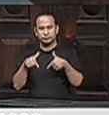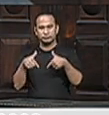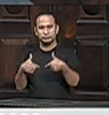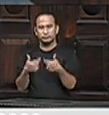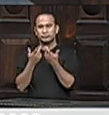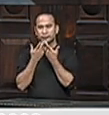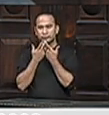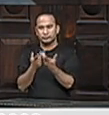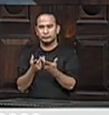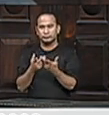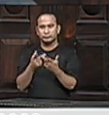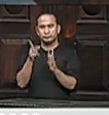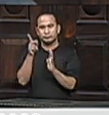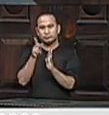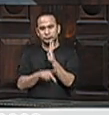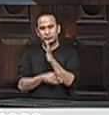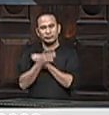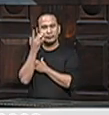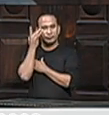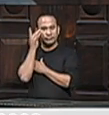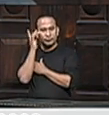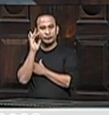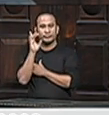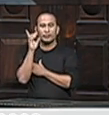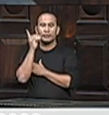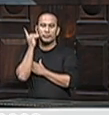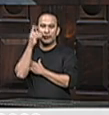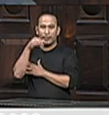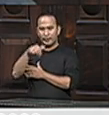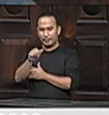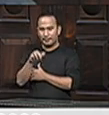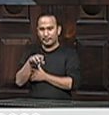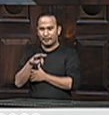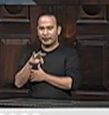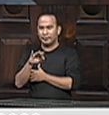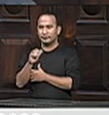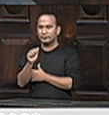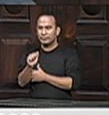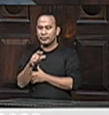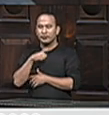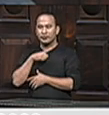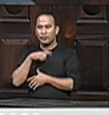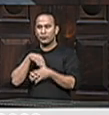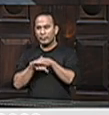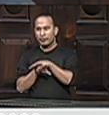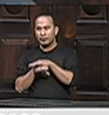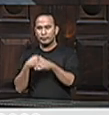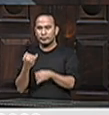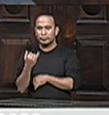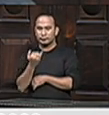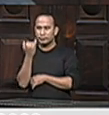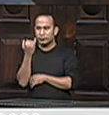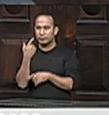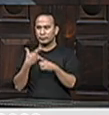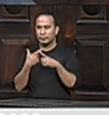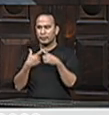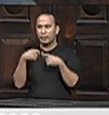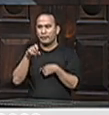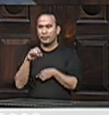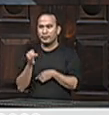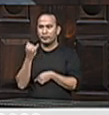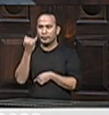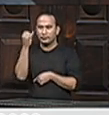dessa área, quando o movimento sindical, inclusive, era dominado por anarquistas, tiveram um papel significativo. Então,